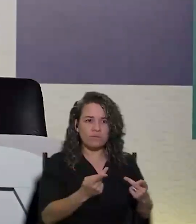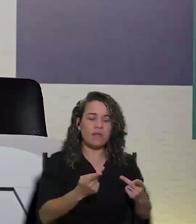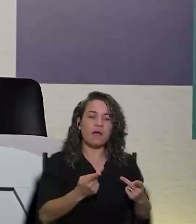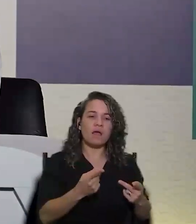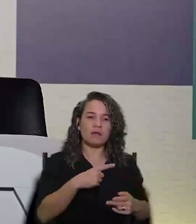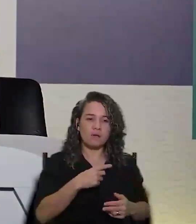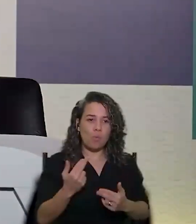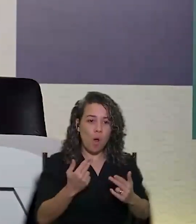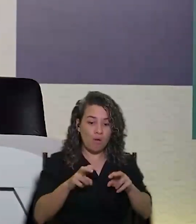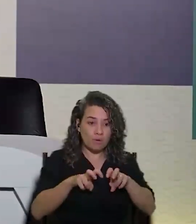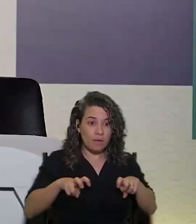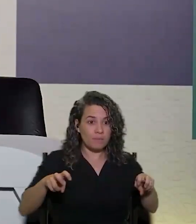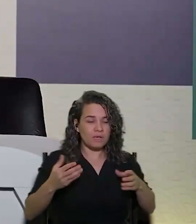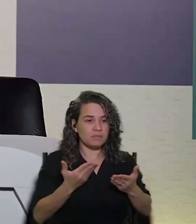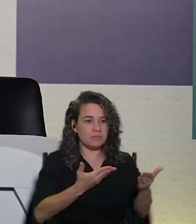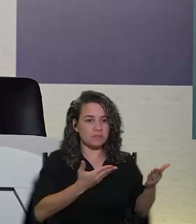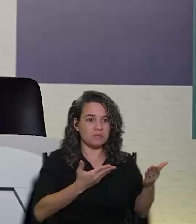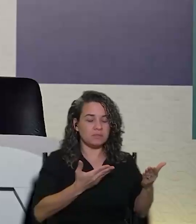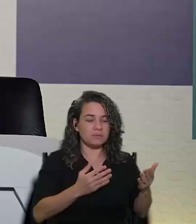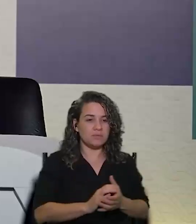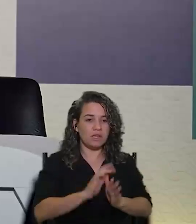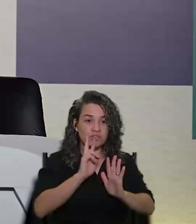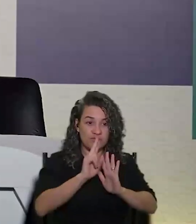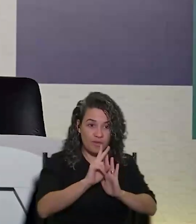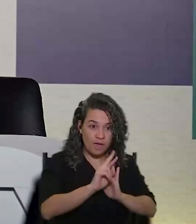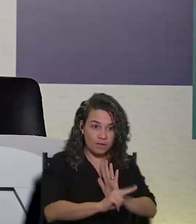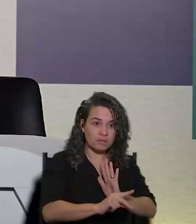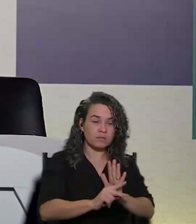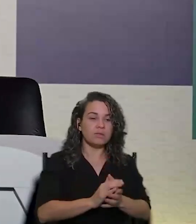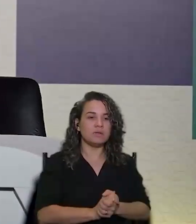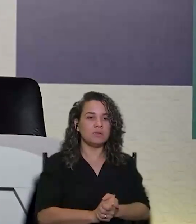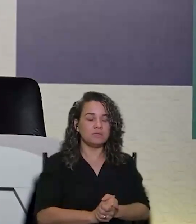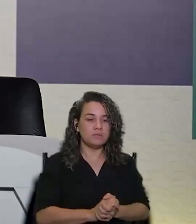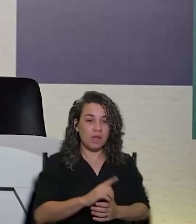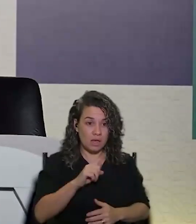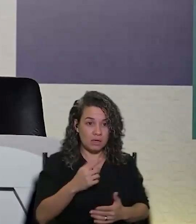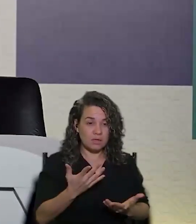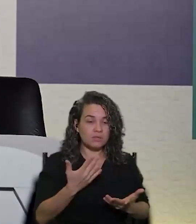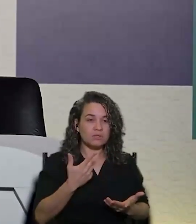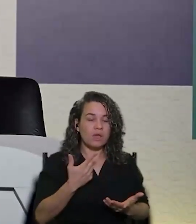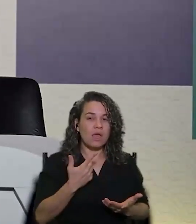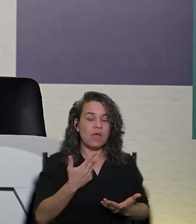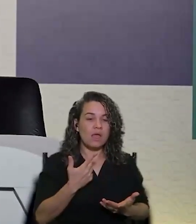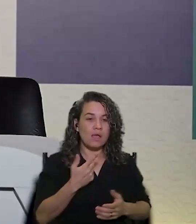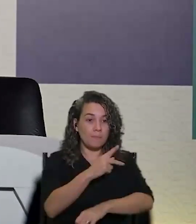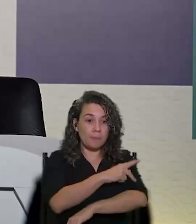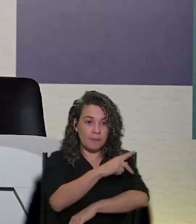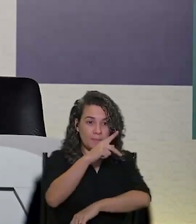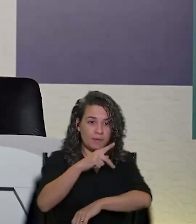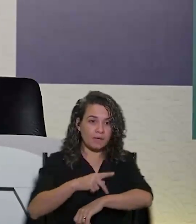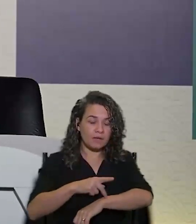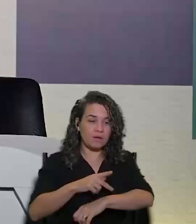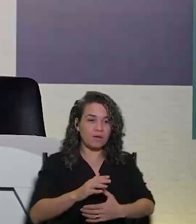assim. E isso tem sido pedagógico para o resto dos curadores do Brasil, viu? Os